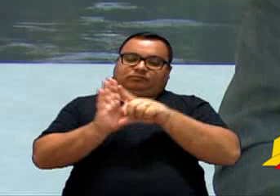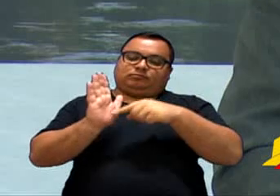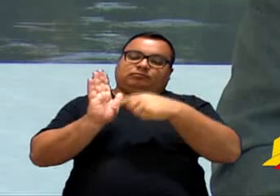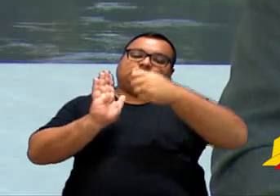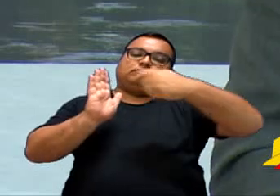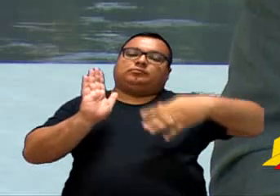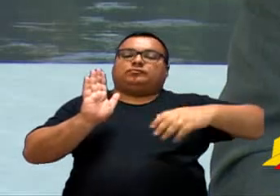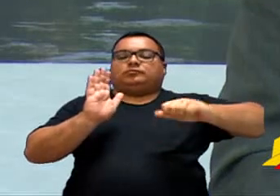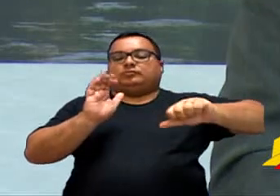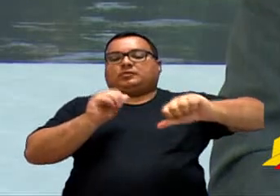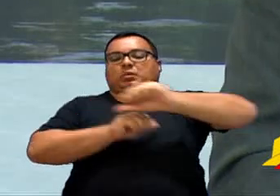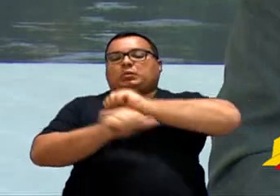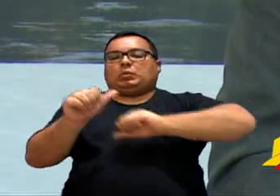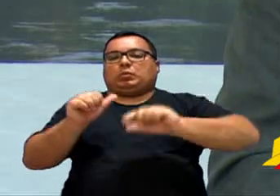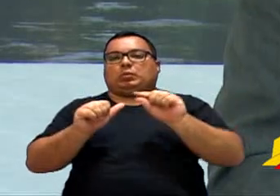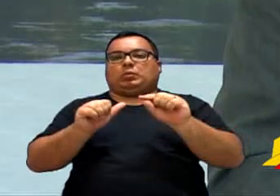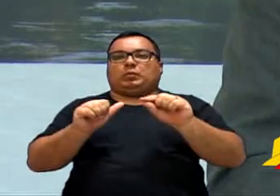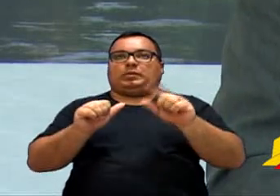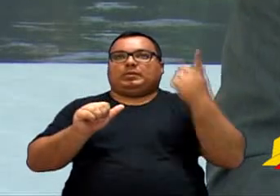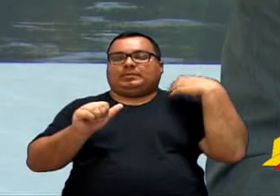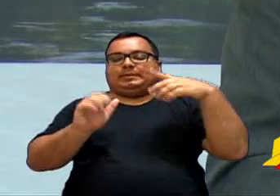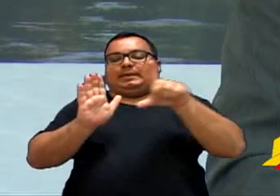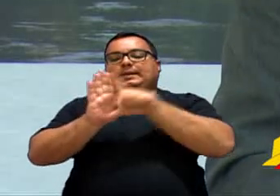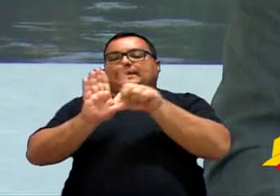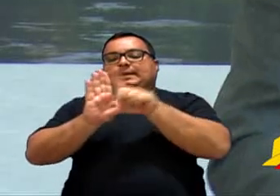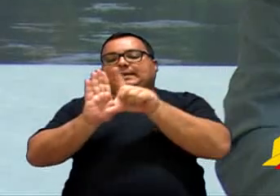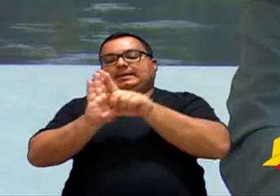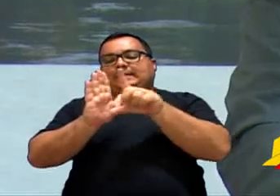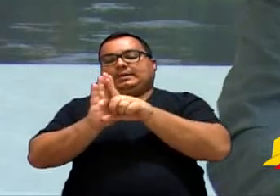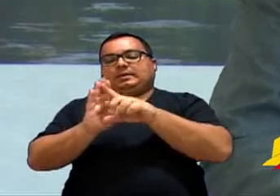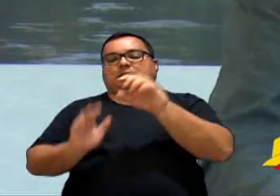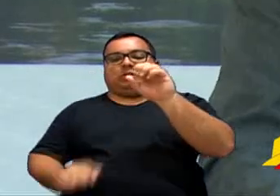alteração da lei municipal